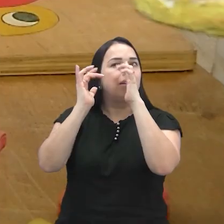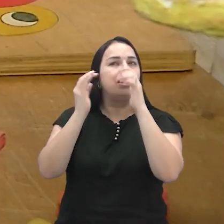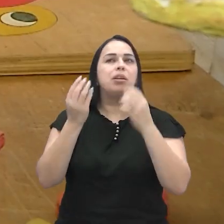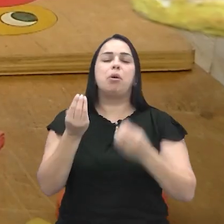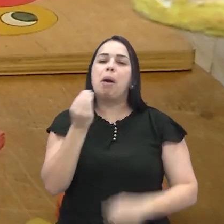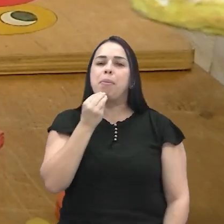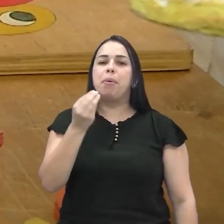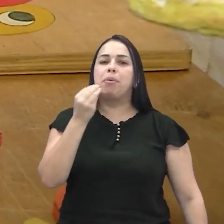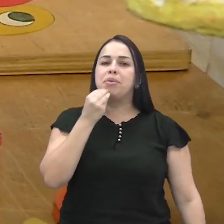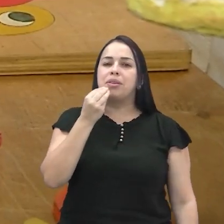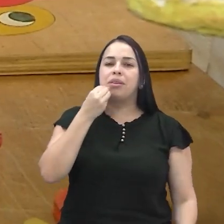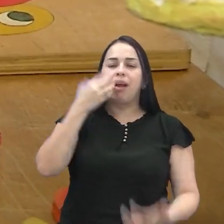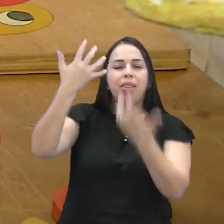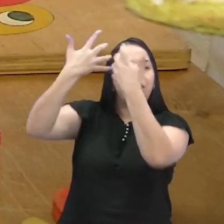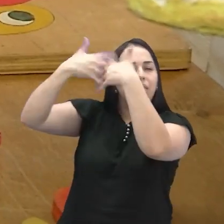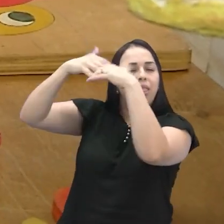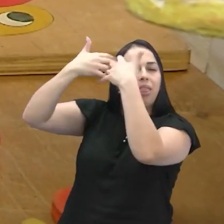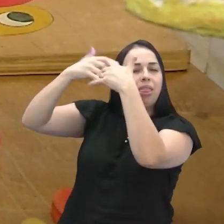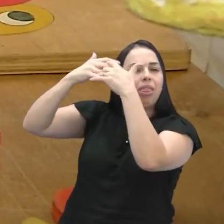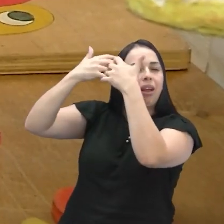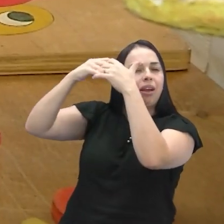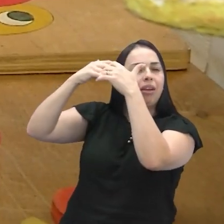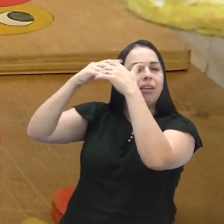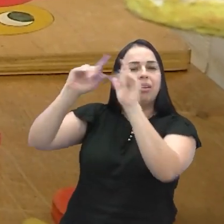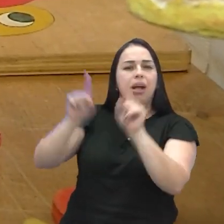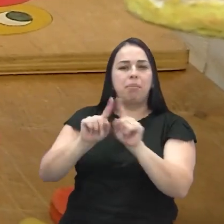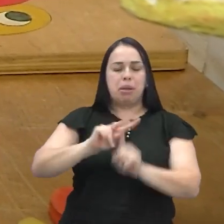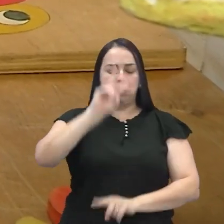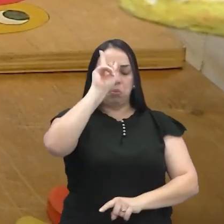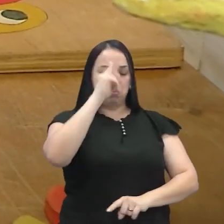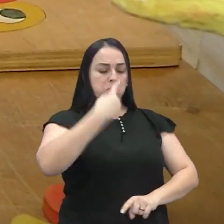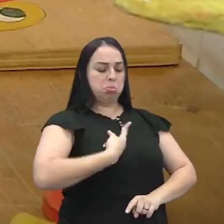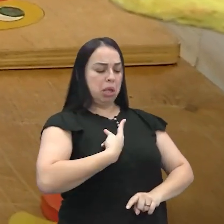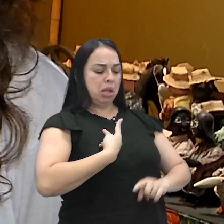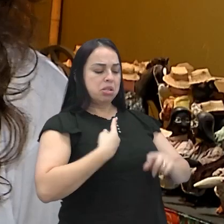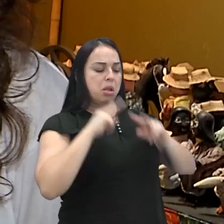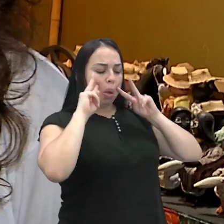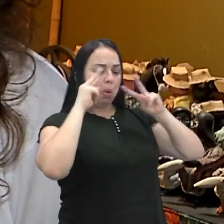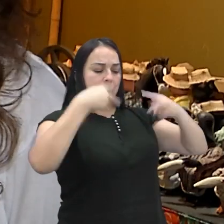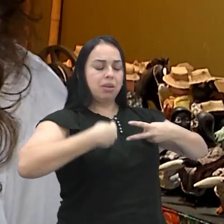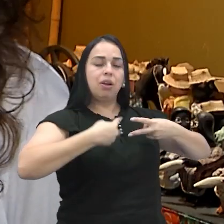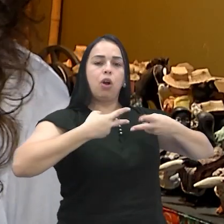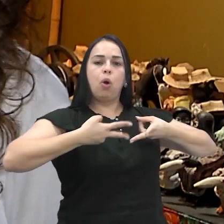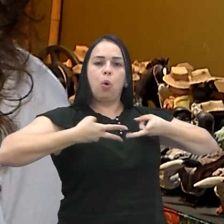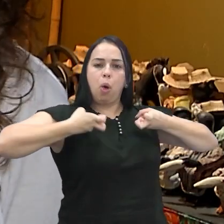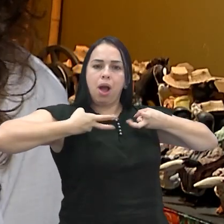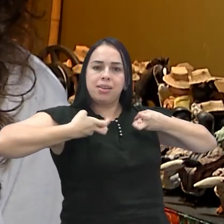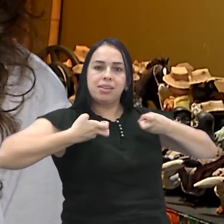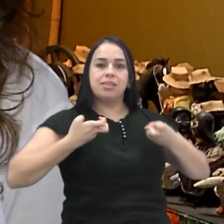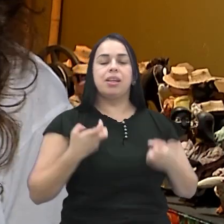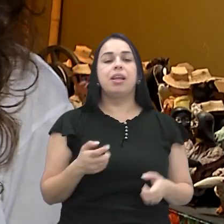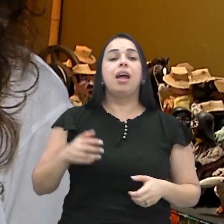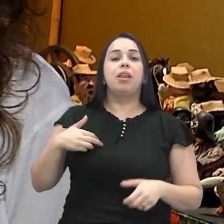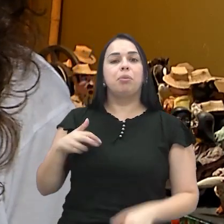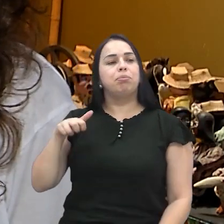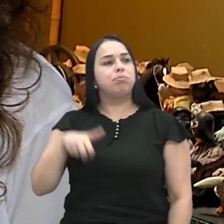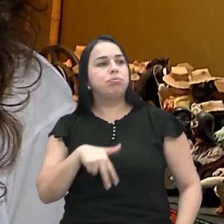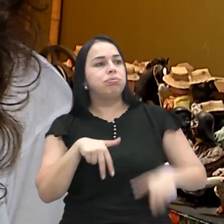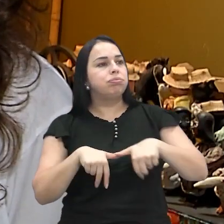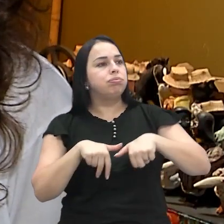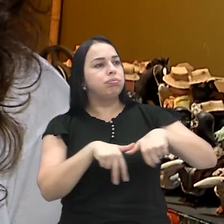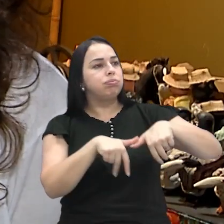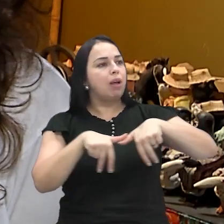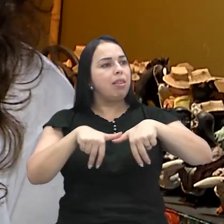e dão a todos a oportunidade de conhecer um pouco mais a si mesmos. A ideia é que durante esse percurso as pessoas